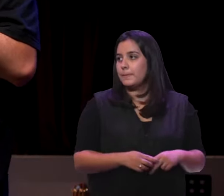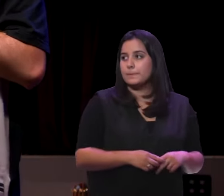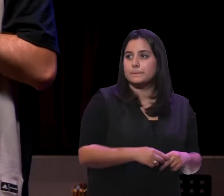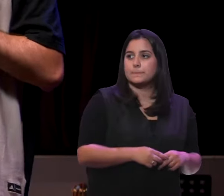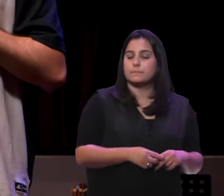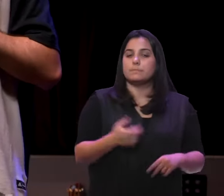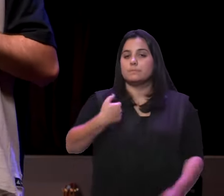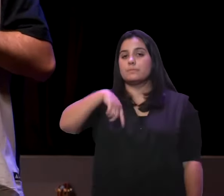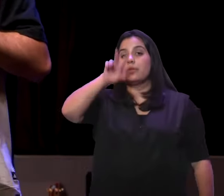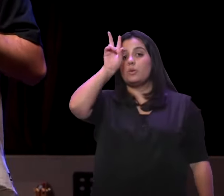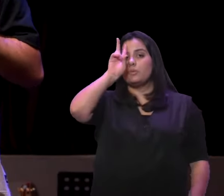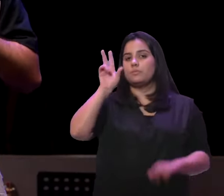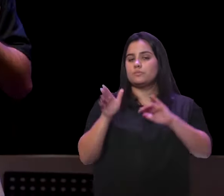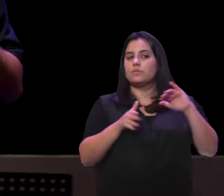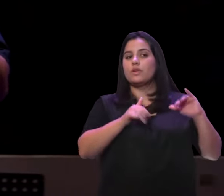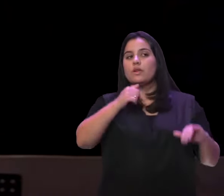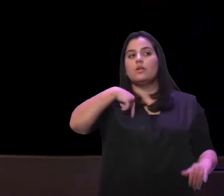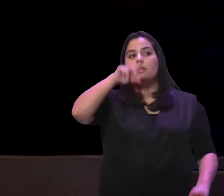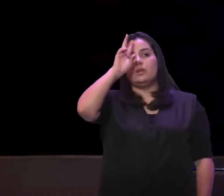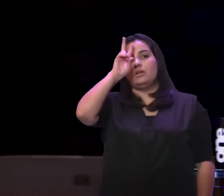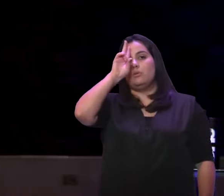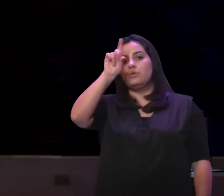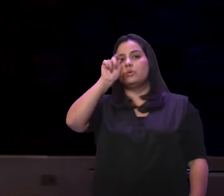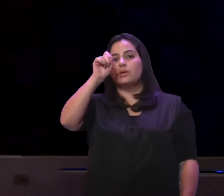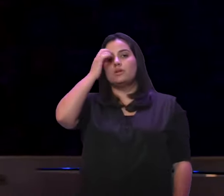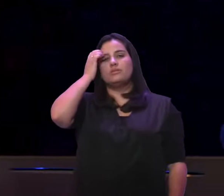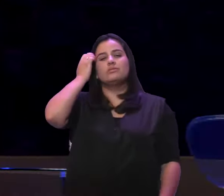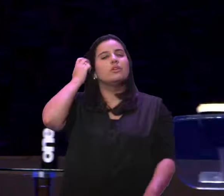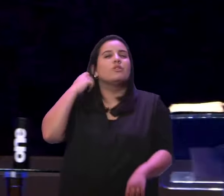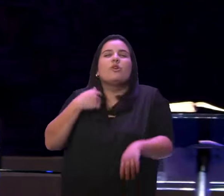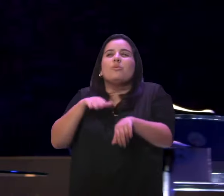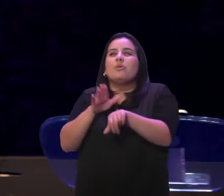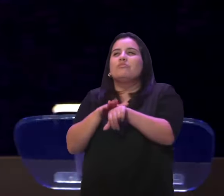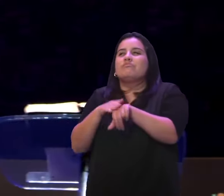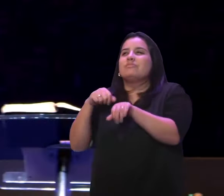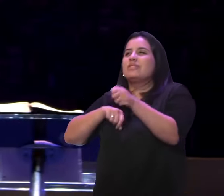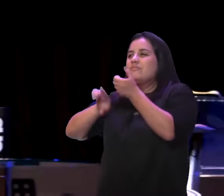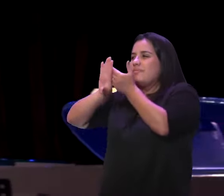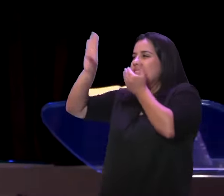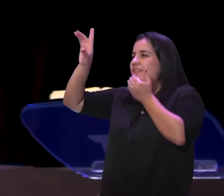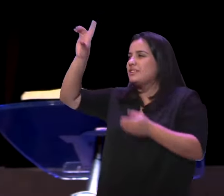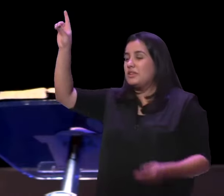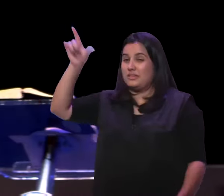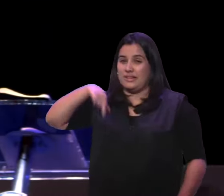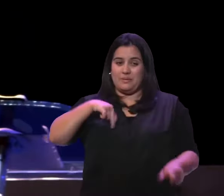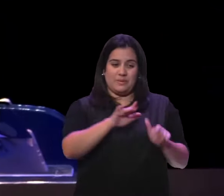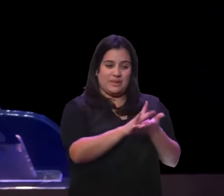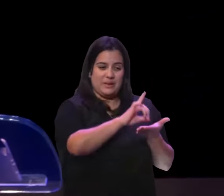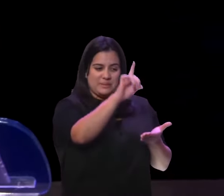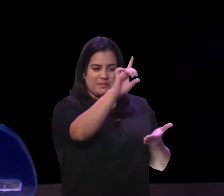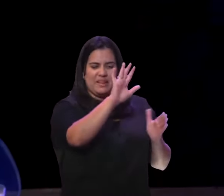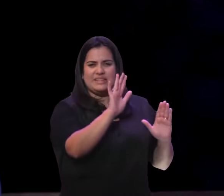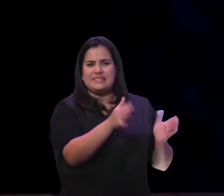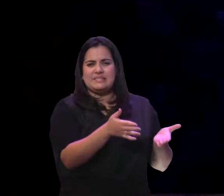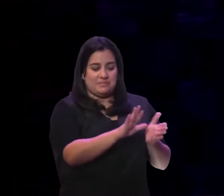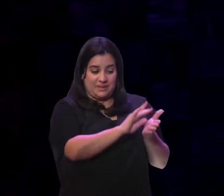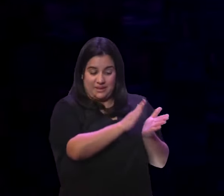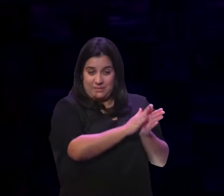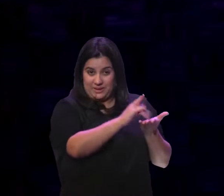Eu lembro que teve uma época que eu fiquei afastado de Deus, e minha Bíblia estava quase pegando teia de aranha no meu